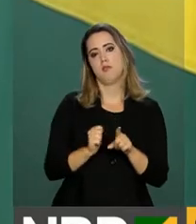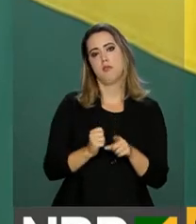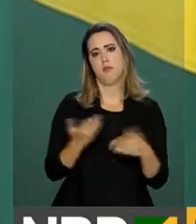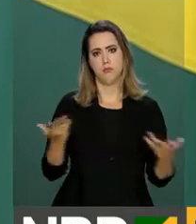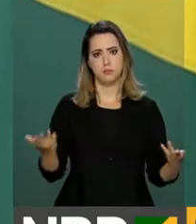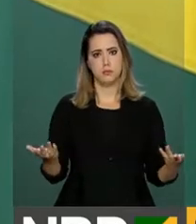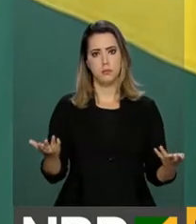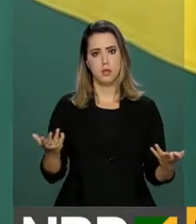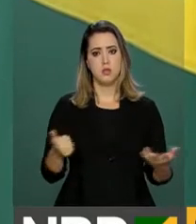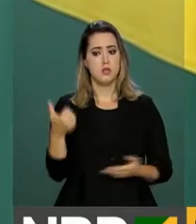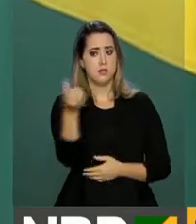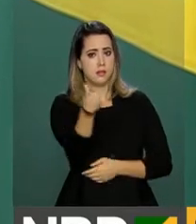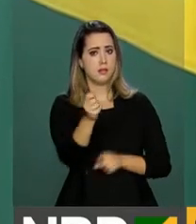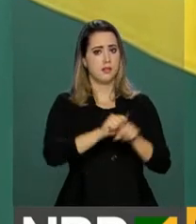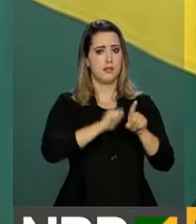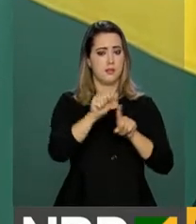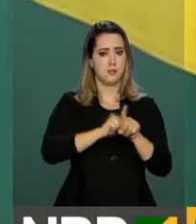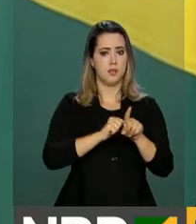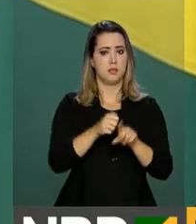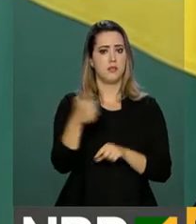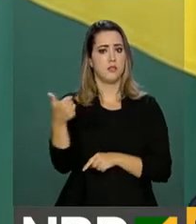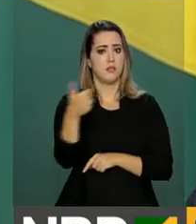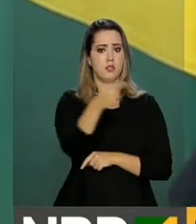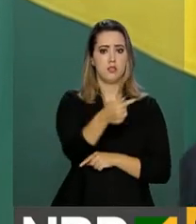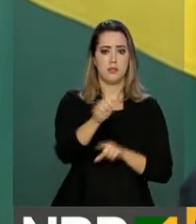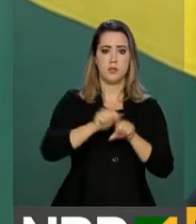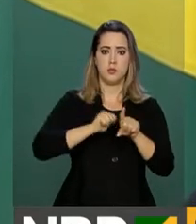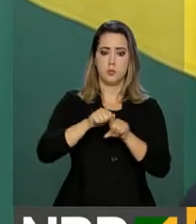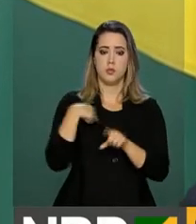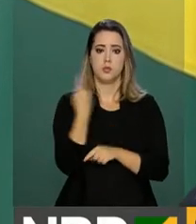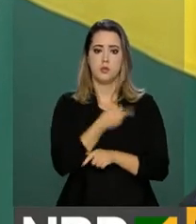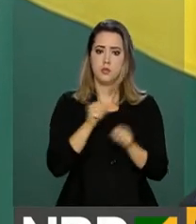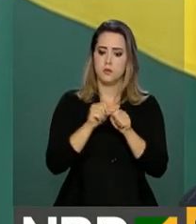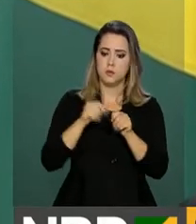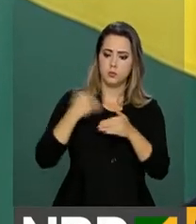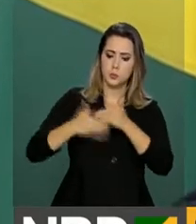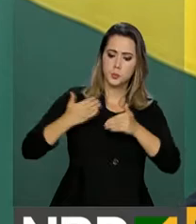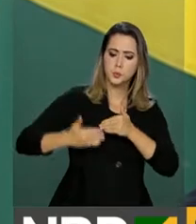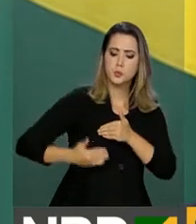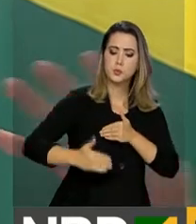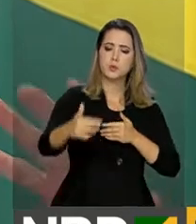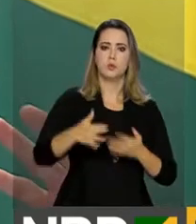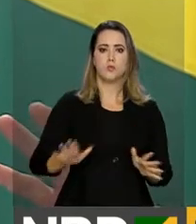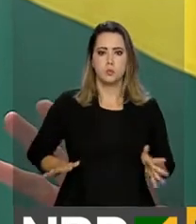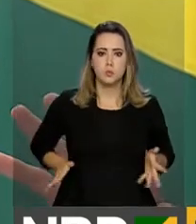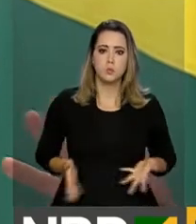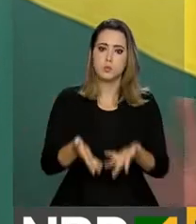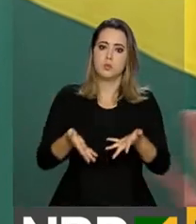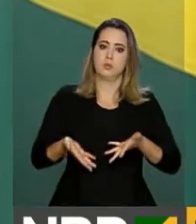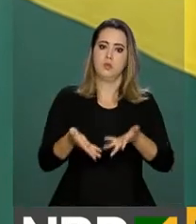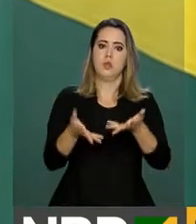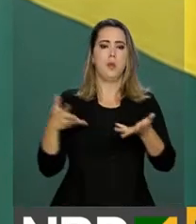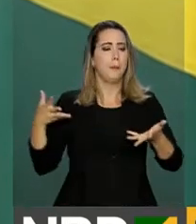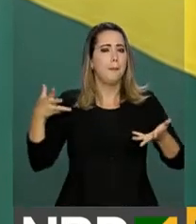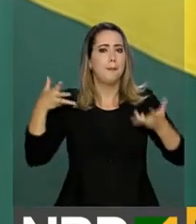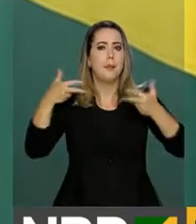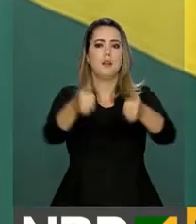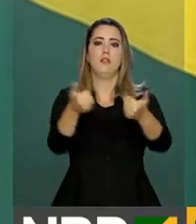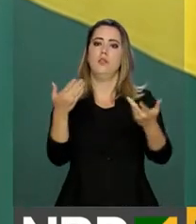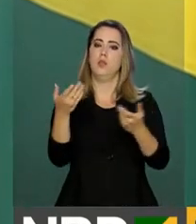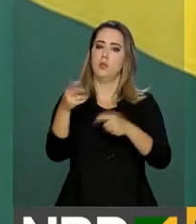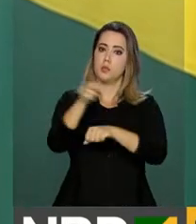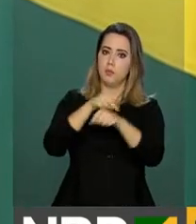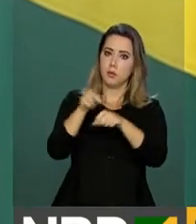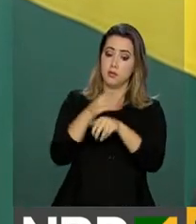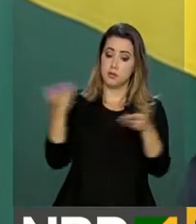ora bem em 16 meses 17 vezes nós fizemos o que fizemos e demos um impulso extraordinário o país